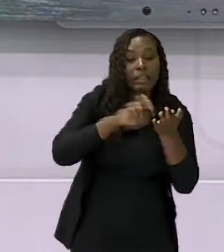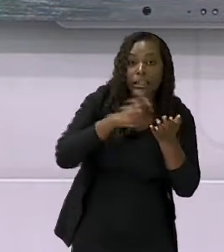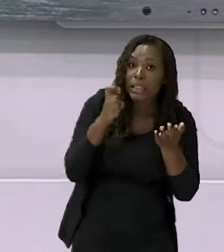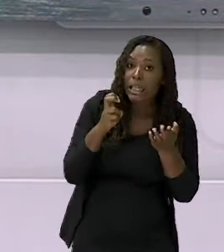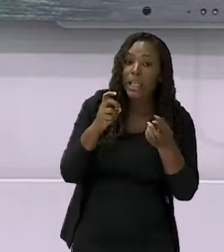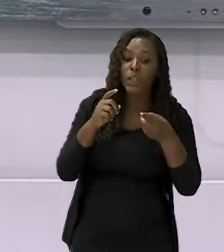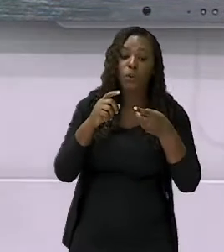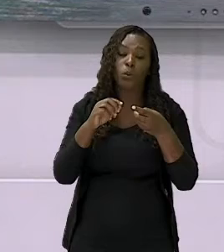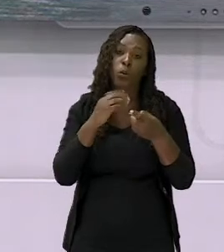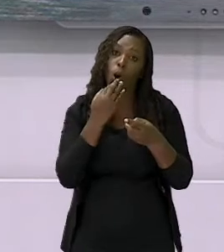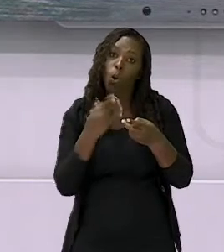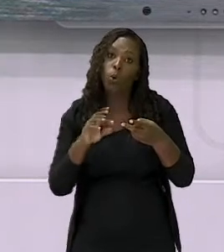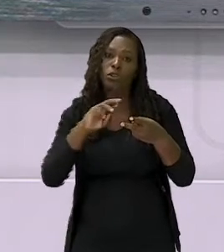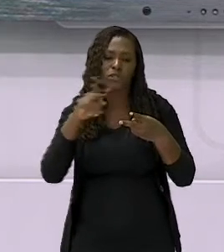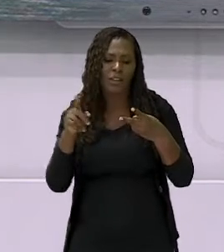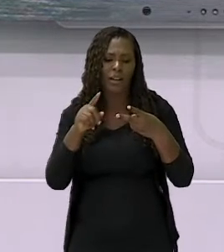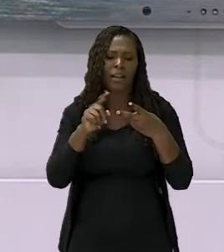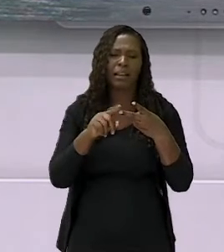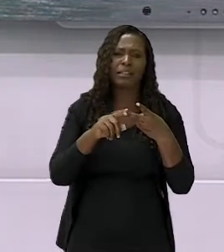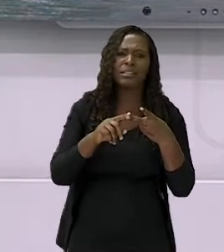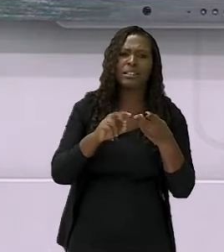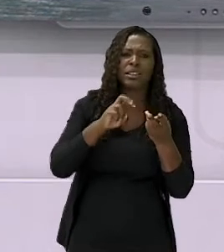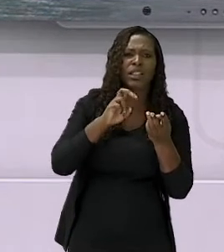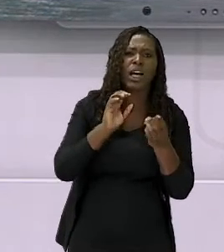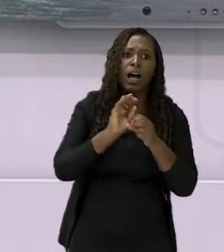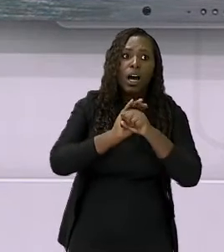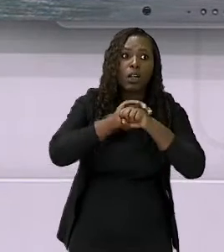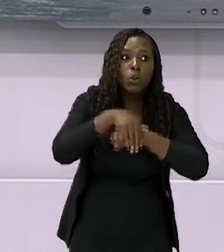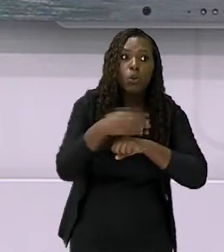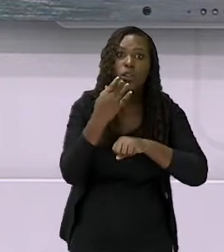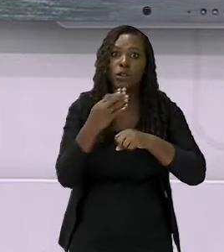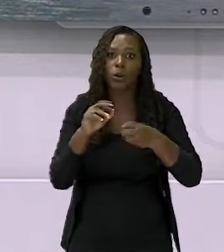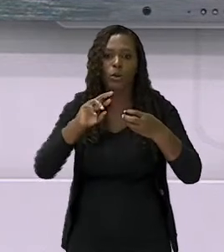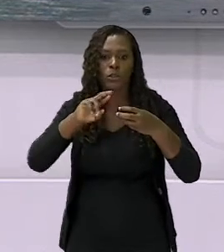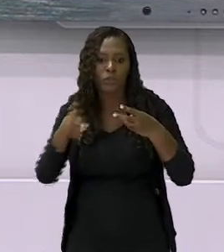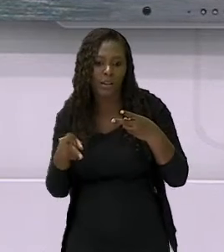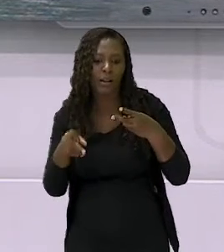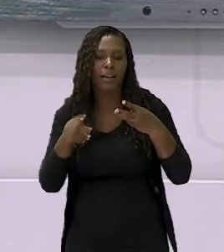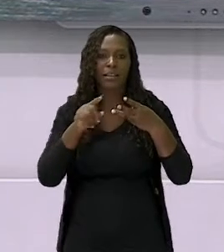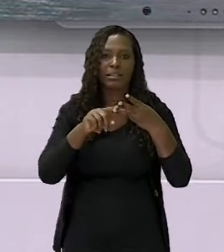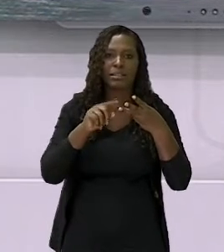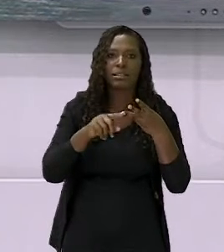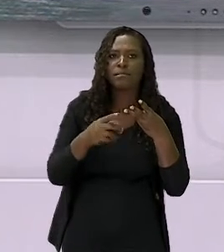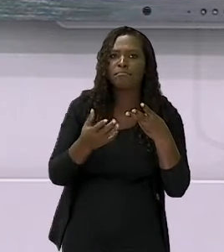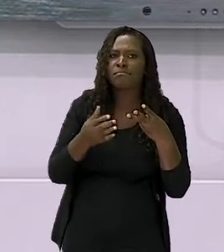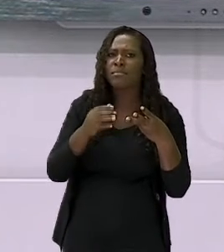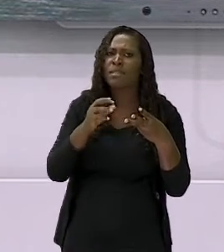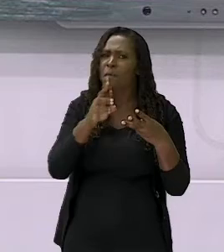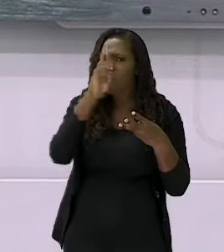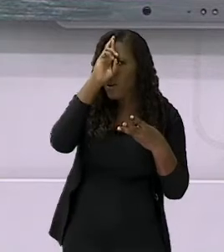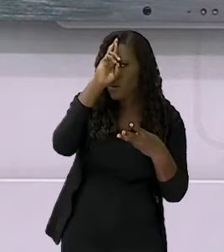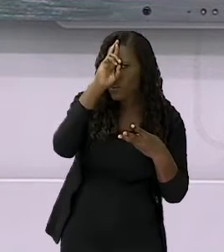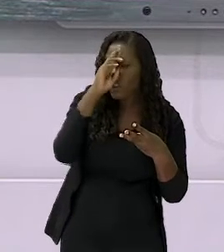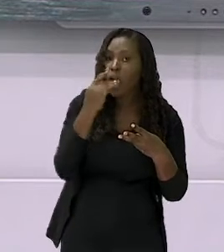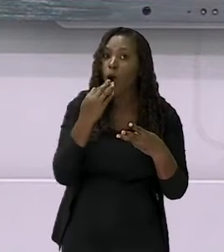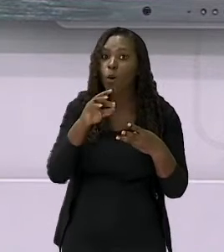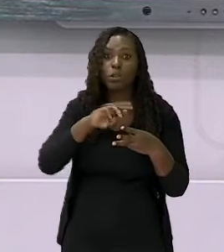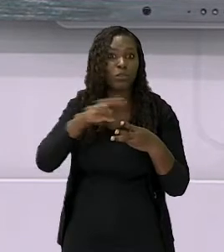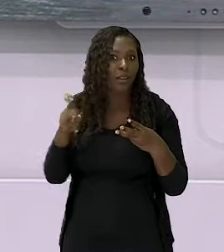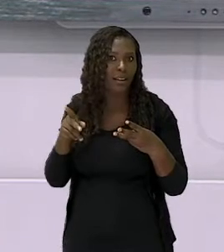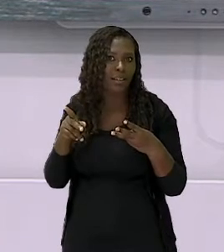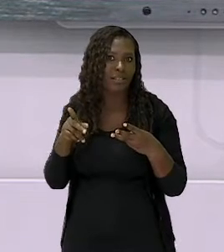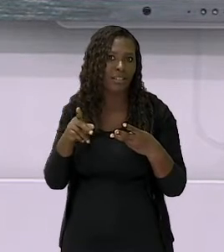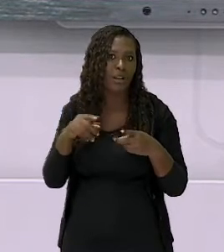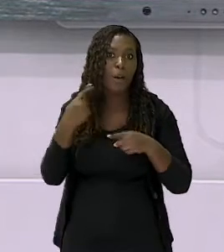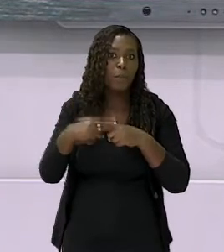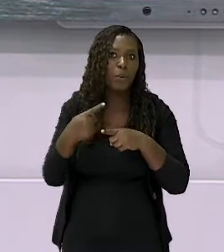de cor. Por quê? A cor do mar é a cor do céu, dependendo do momento que o sol,